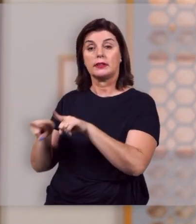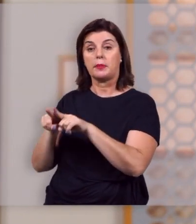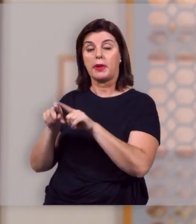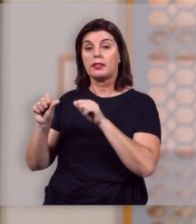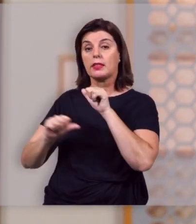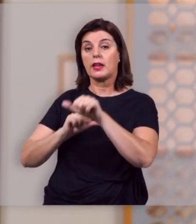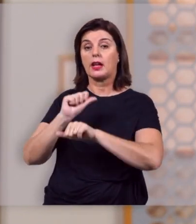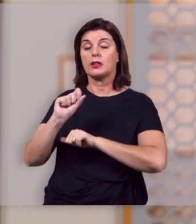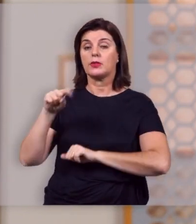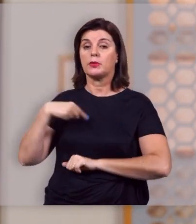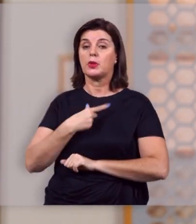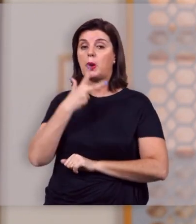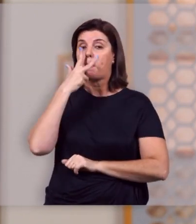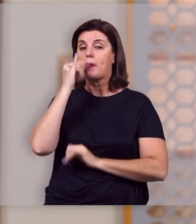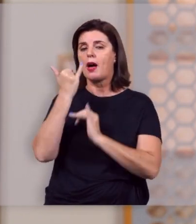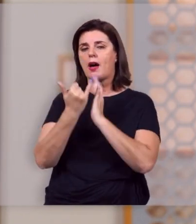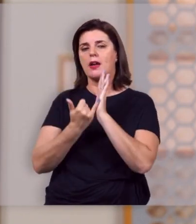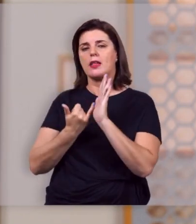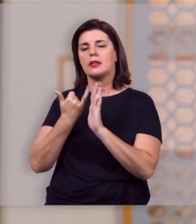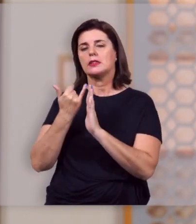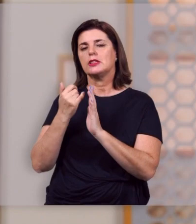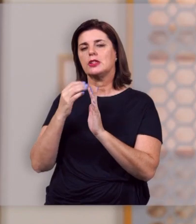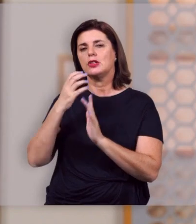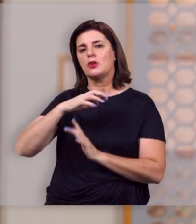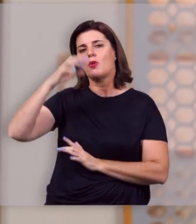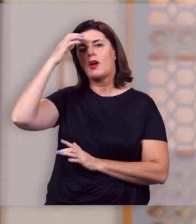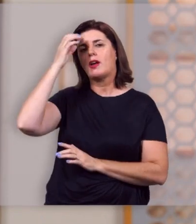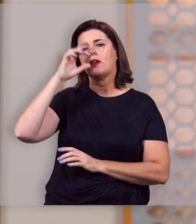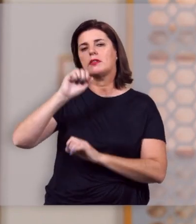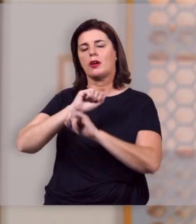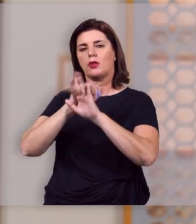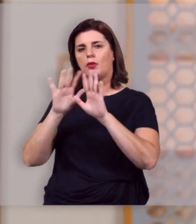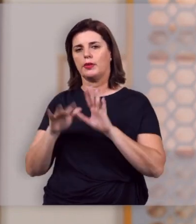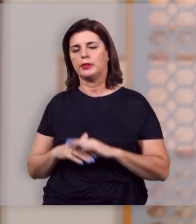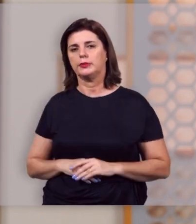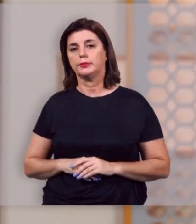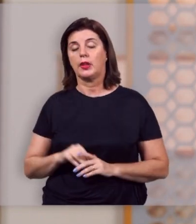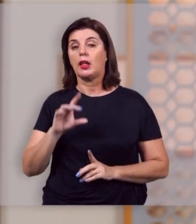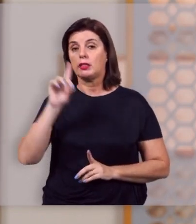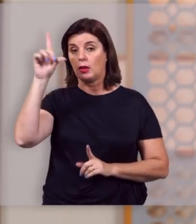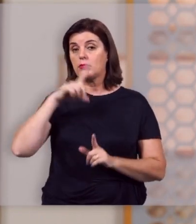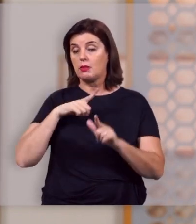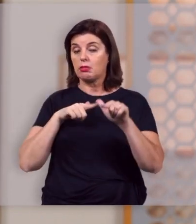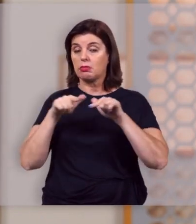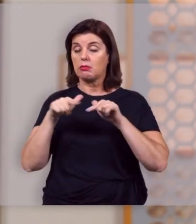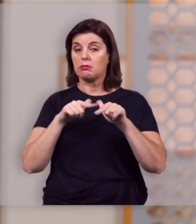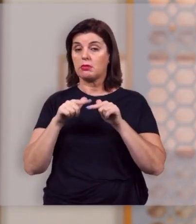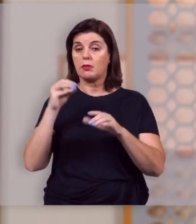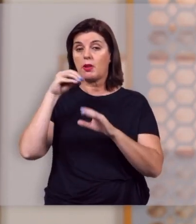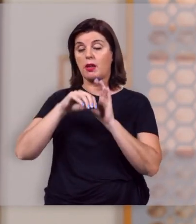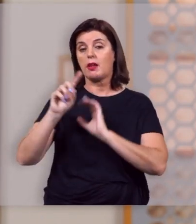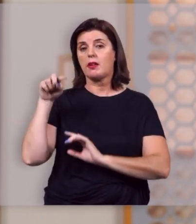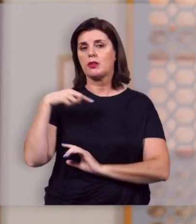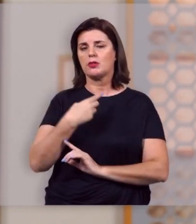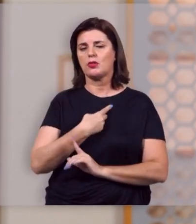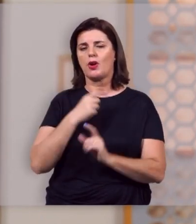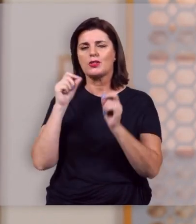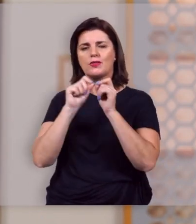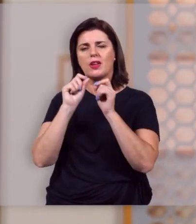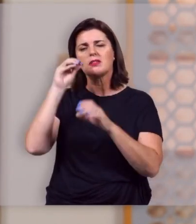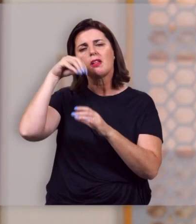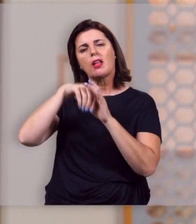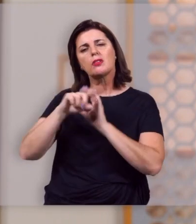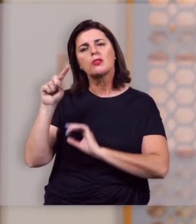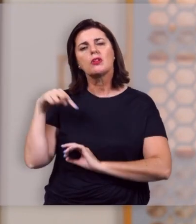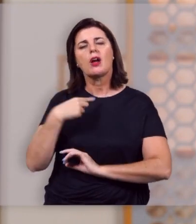em transformar-nos à imagem do Rei da Glória. Deus está trabalhando em nós,